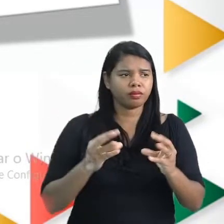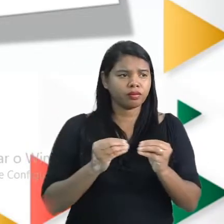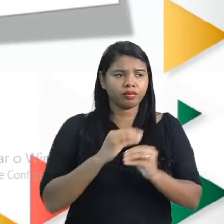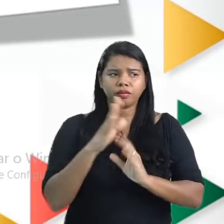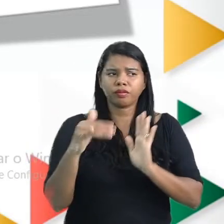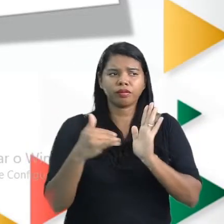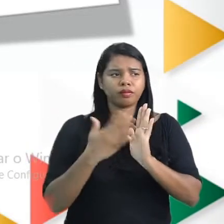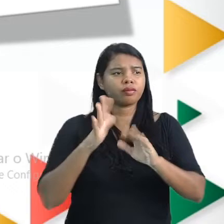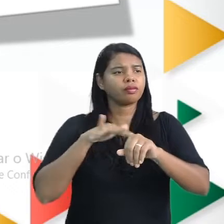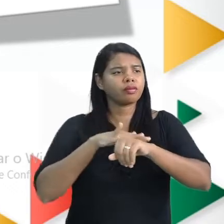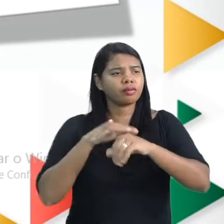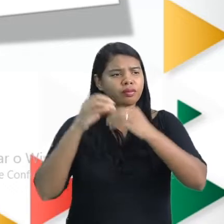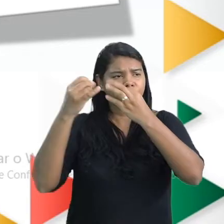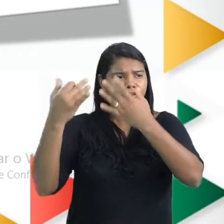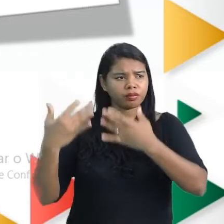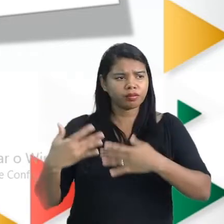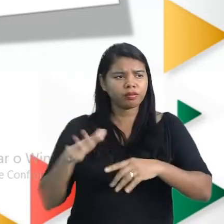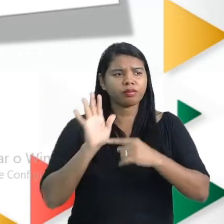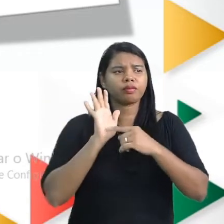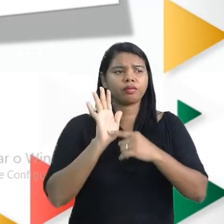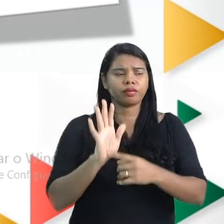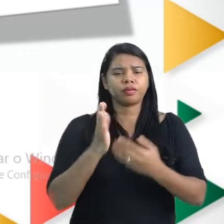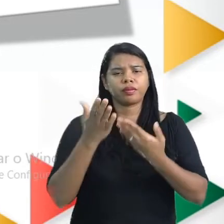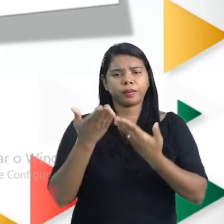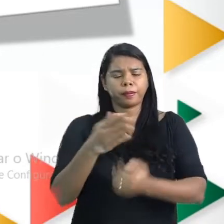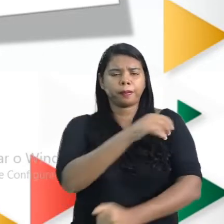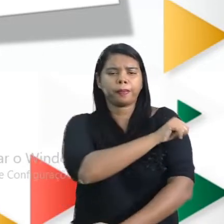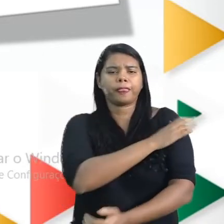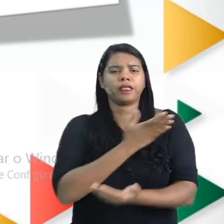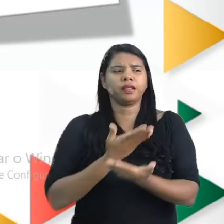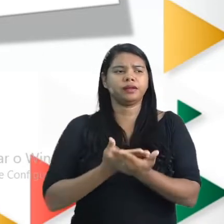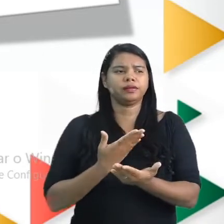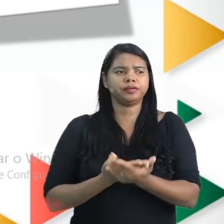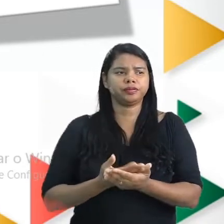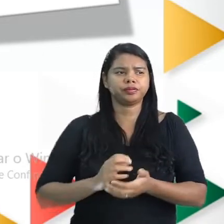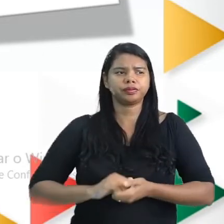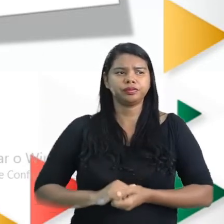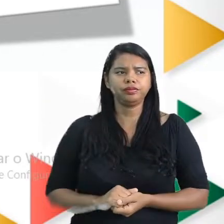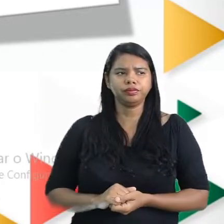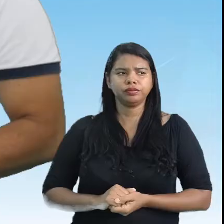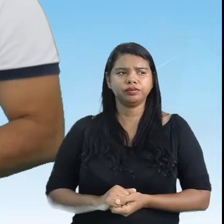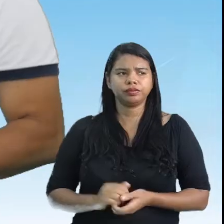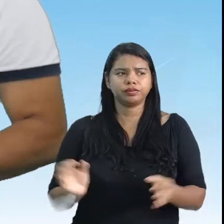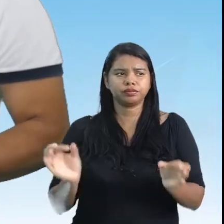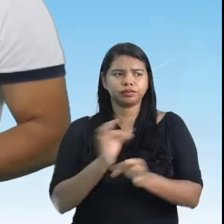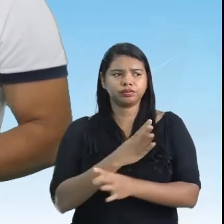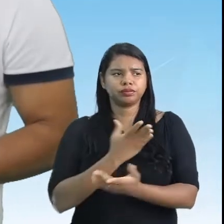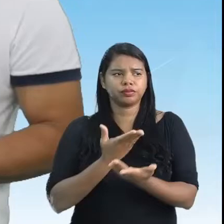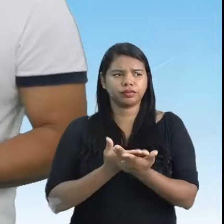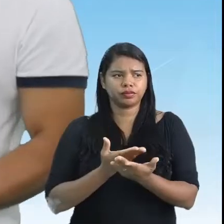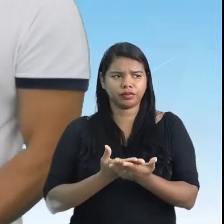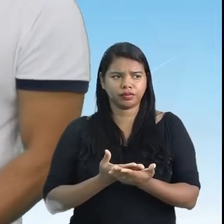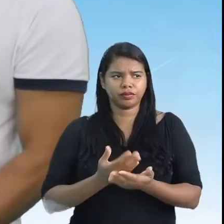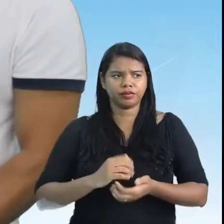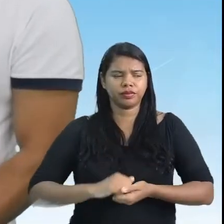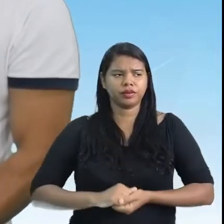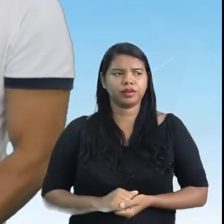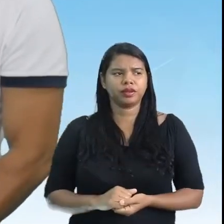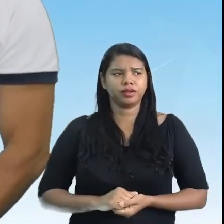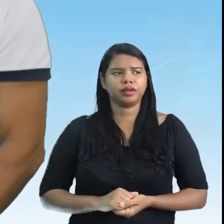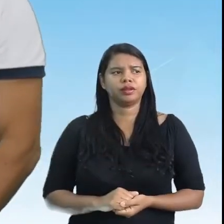nós pretendemos mostrar ao nosso estudante. Professor, estamos já chegando ao final. O que é que o